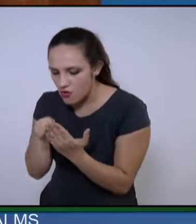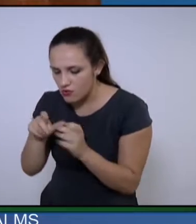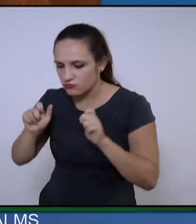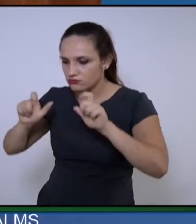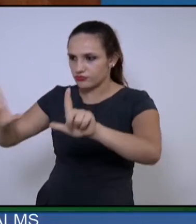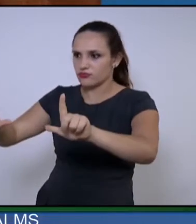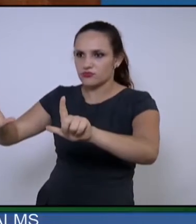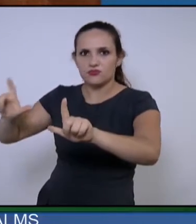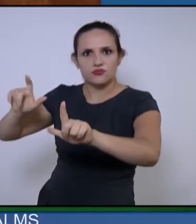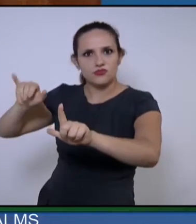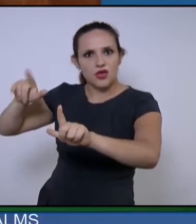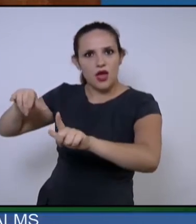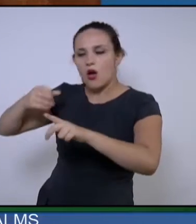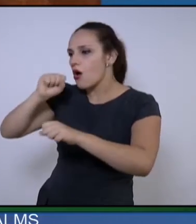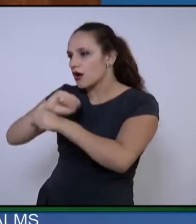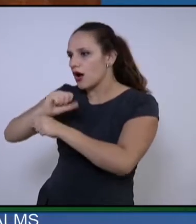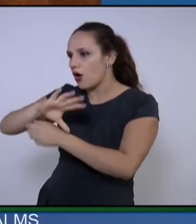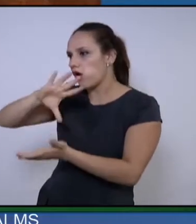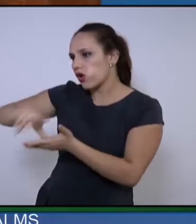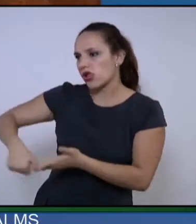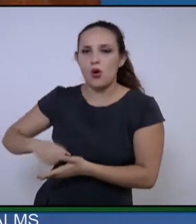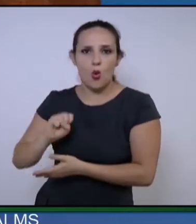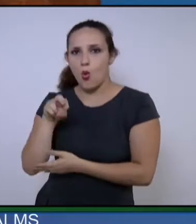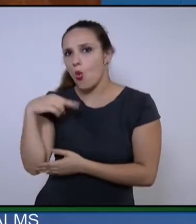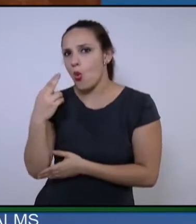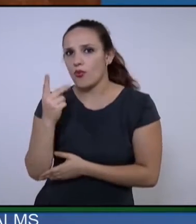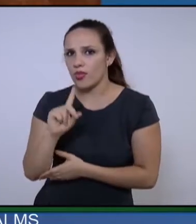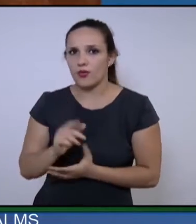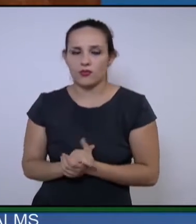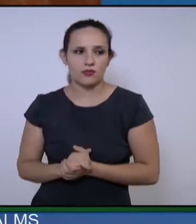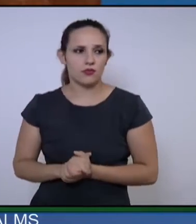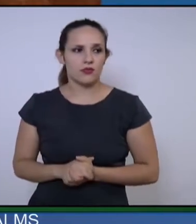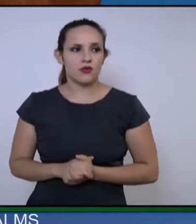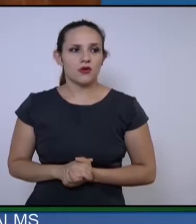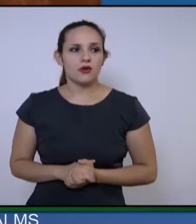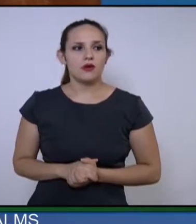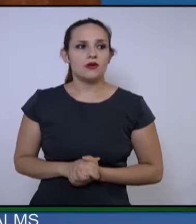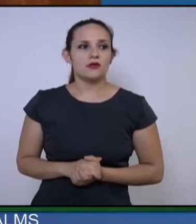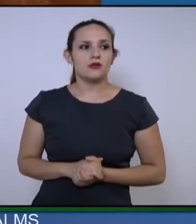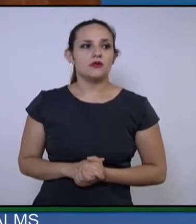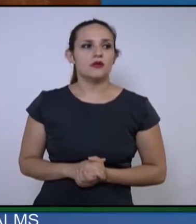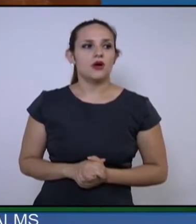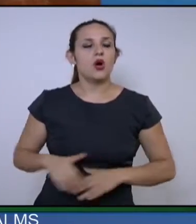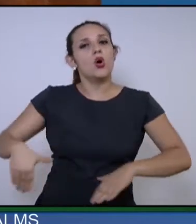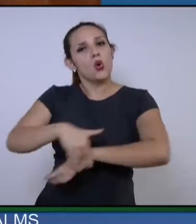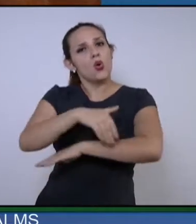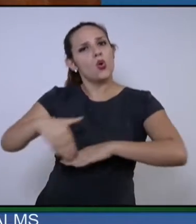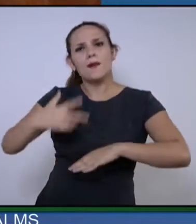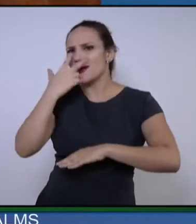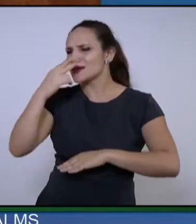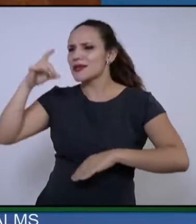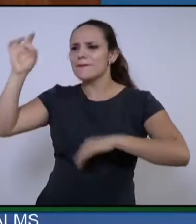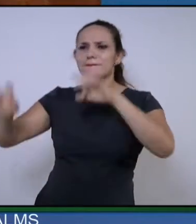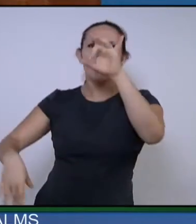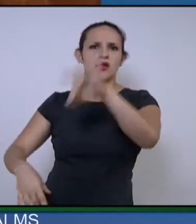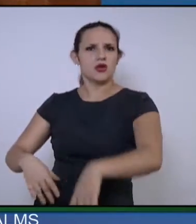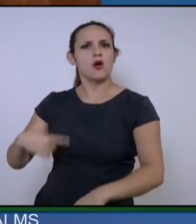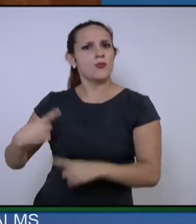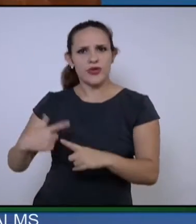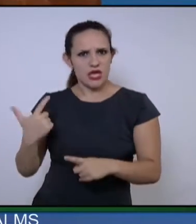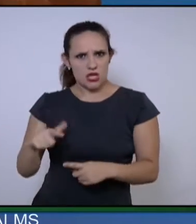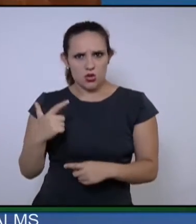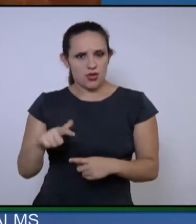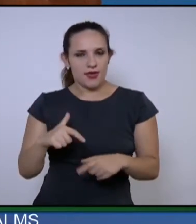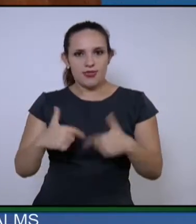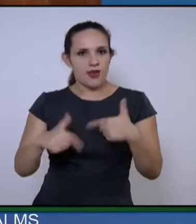furtado ou roubado. As rodovias federais do Mato Grosso do Sul encontram-se abandonadas, não por falta de